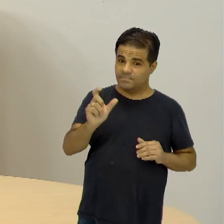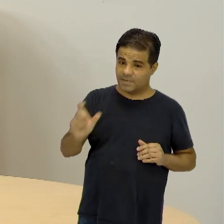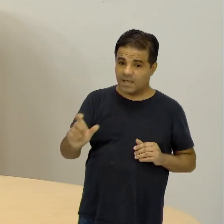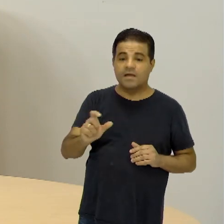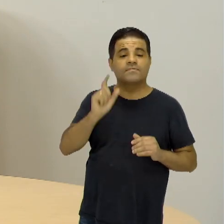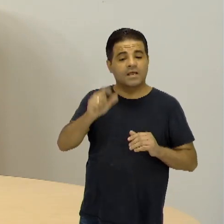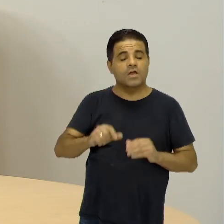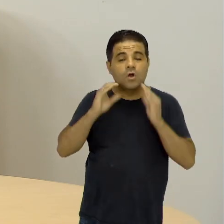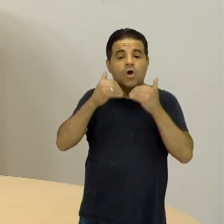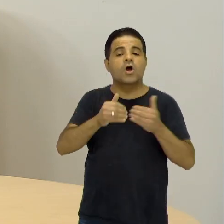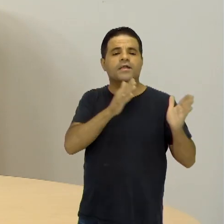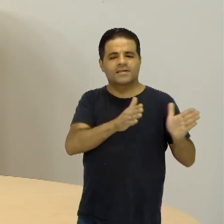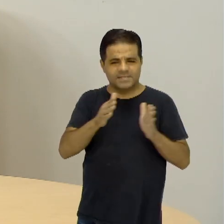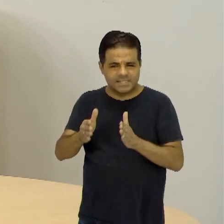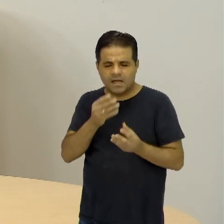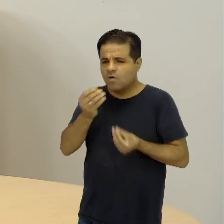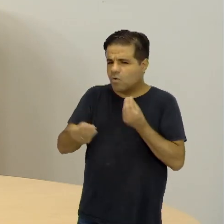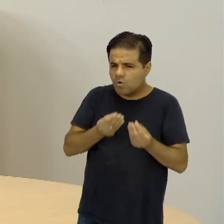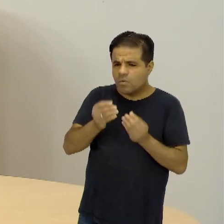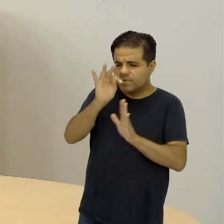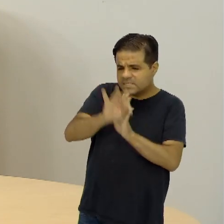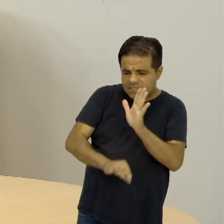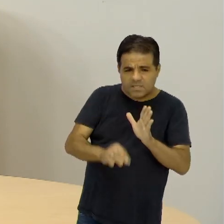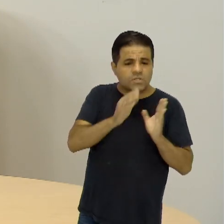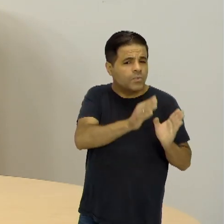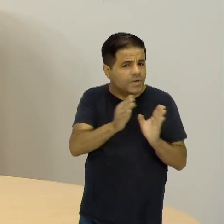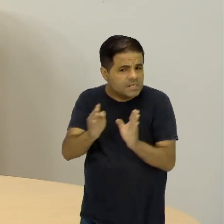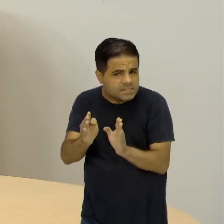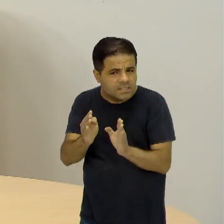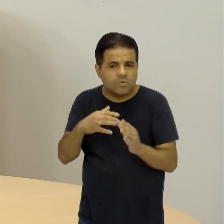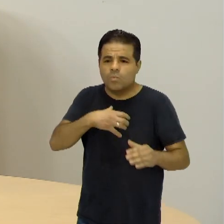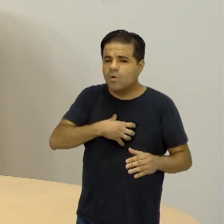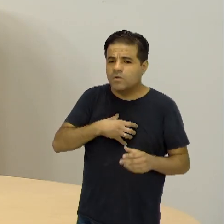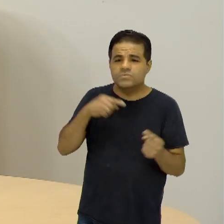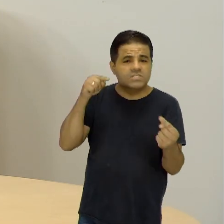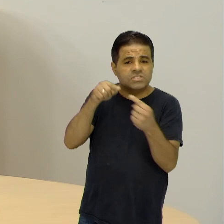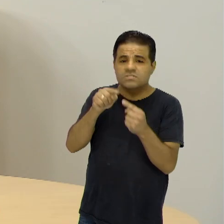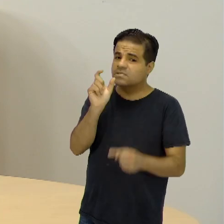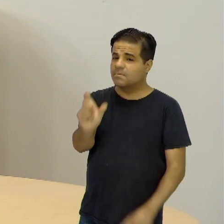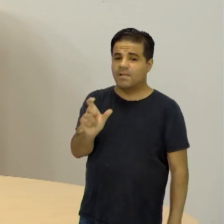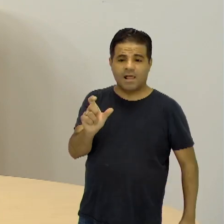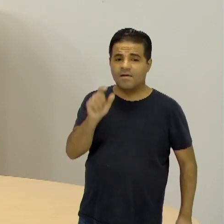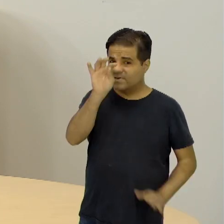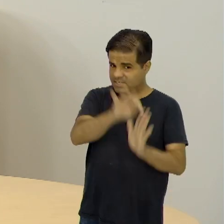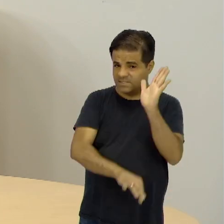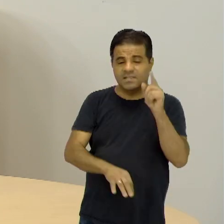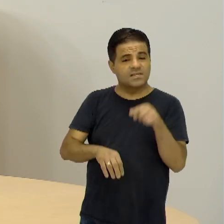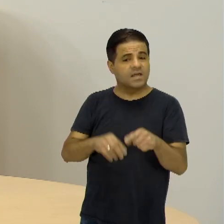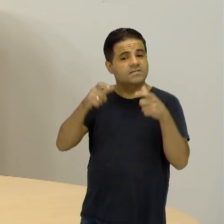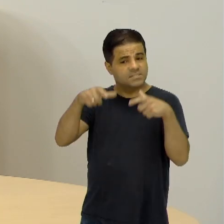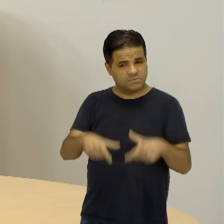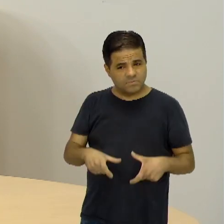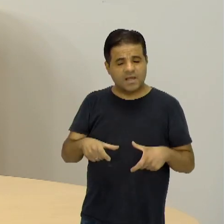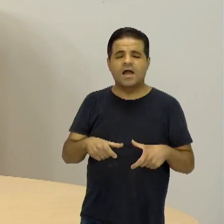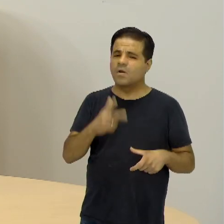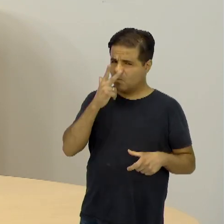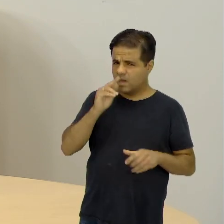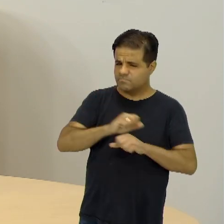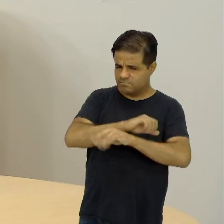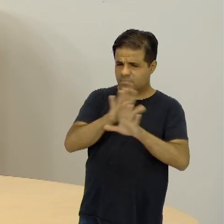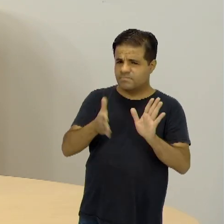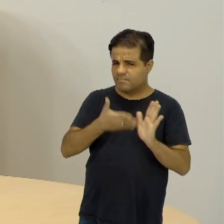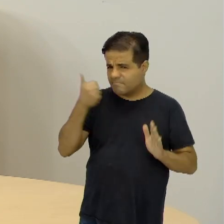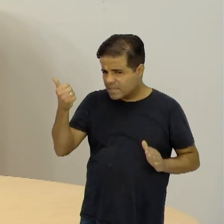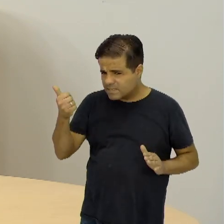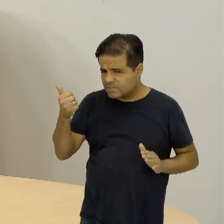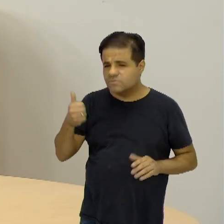é organizar. Então como que esse texto está organizado? Qual o sentido dessa palavra nesse texto e nesse lugar? Acho que ficou mais fácil de entender